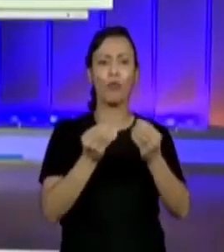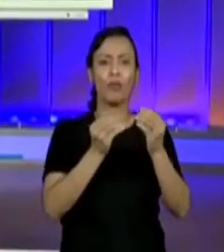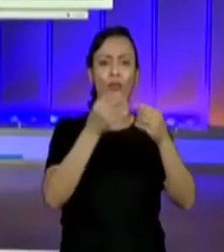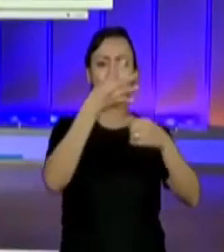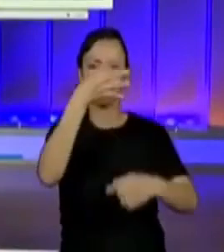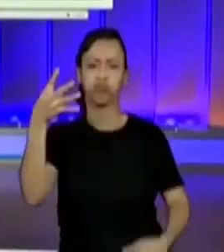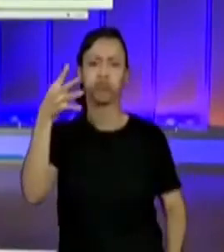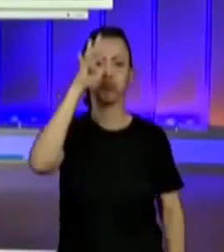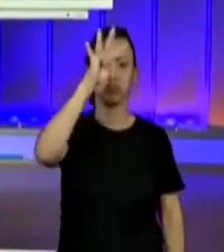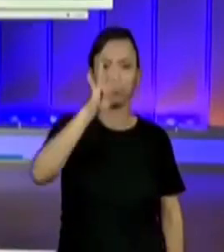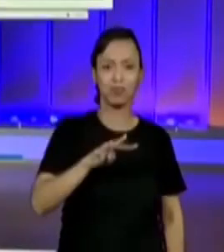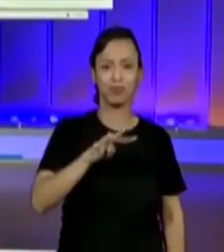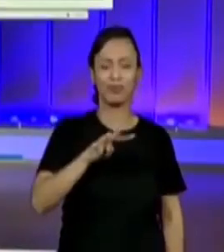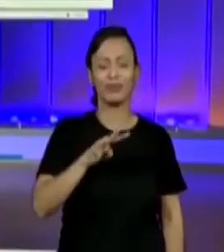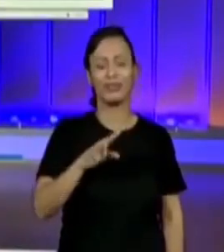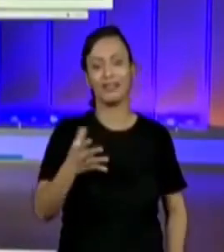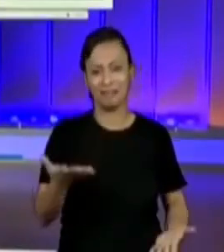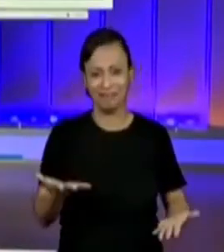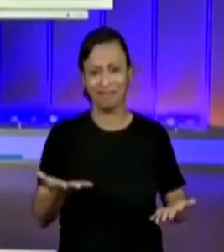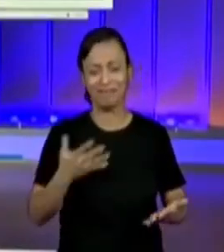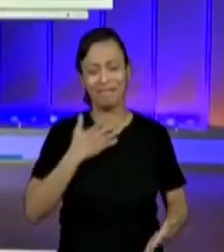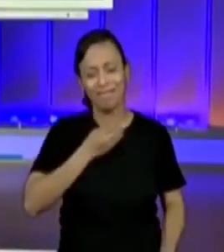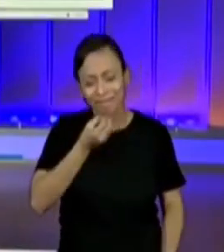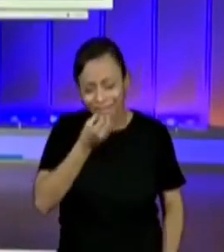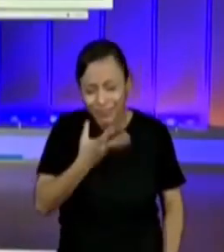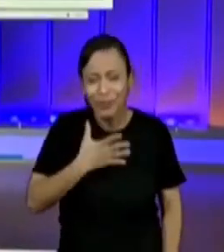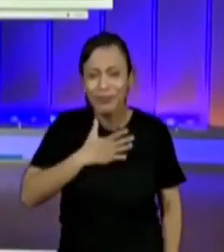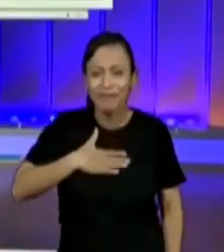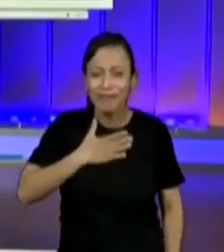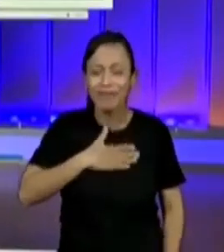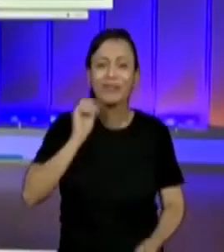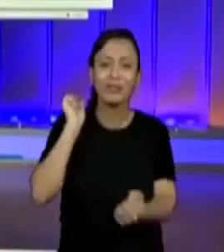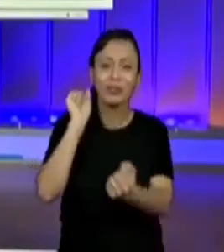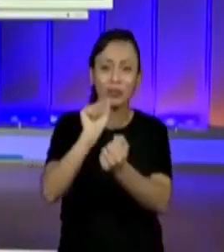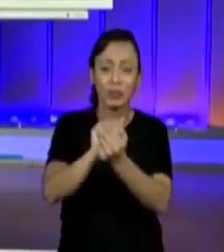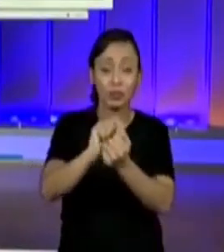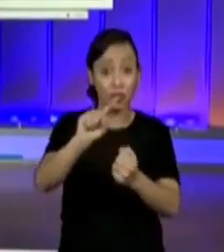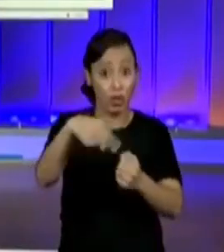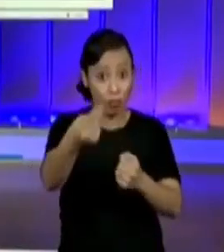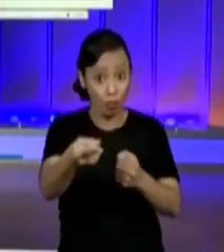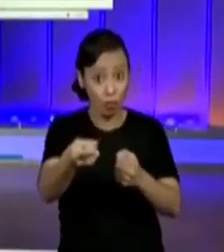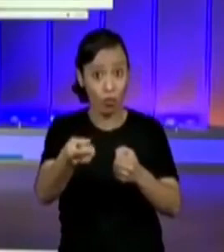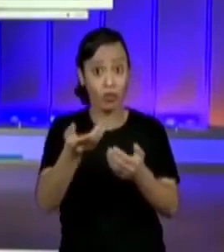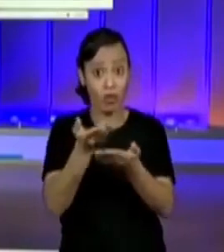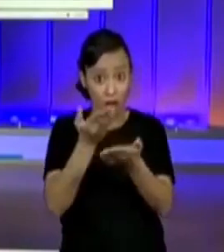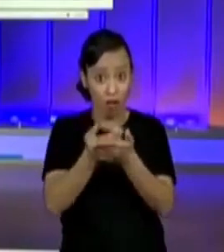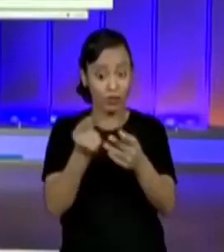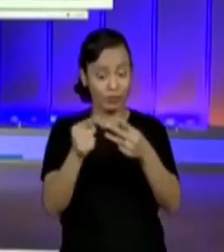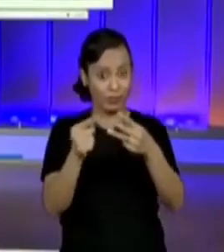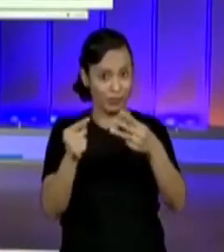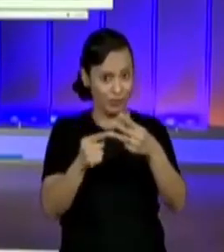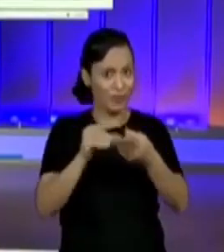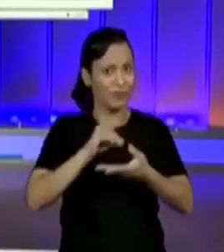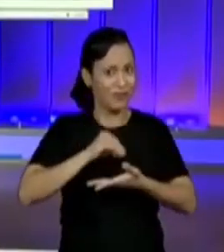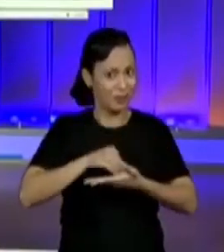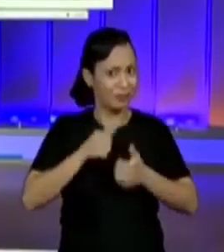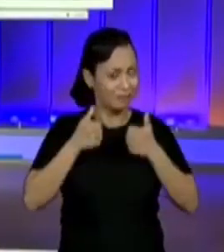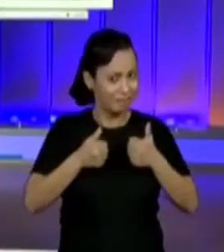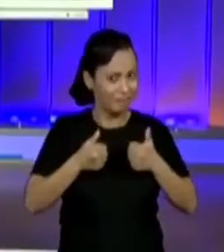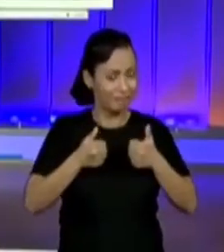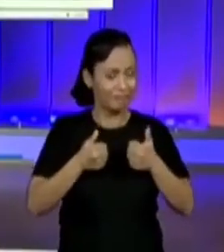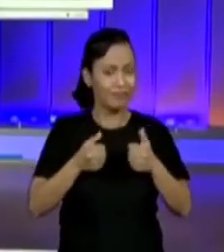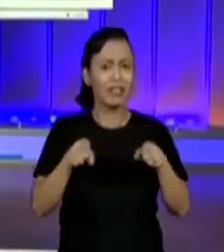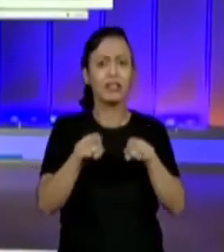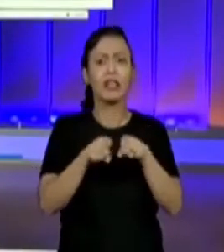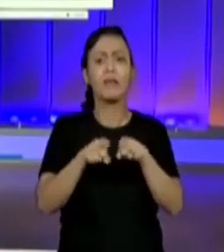gráficas foi muito bom estar com vocês e estaremos juntos Logo mais nas próximas aulas antes da aula terminar eu vou deixar aqui na tela